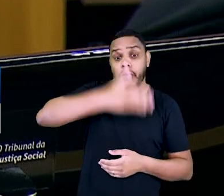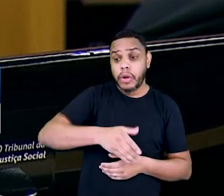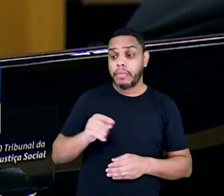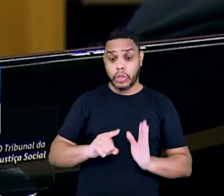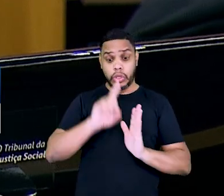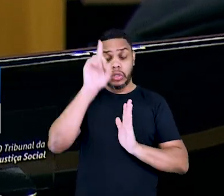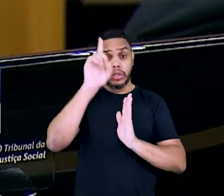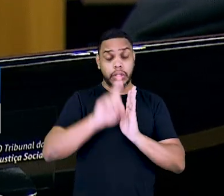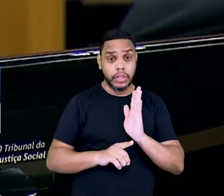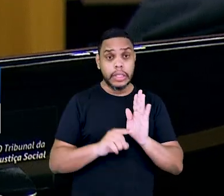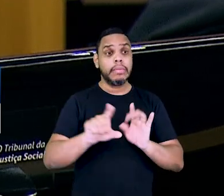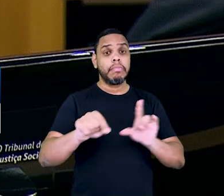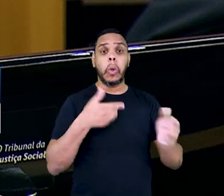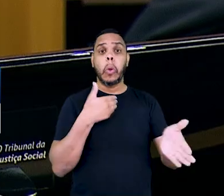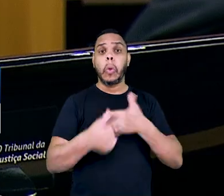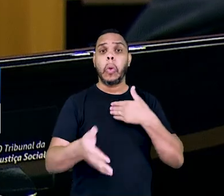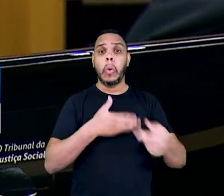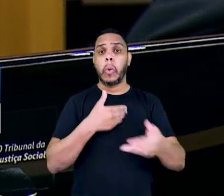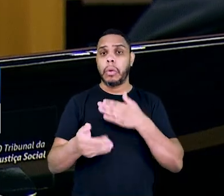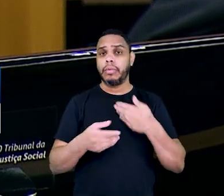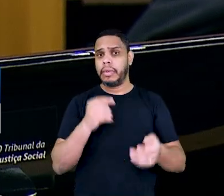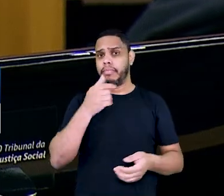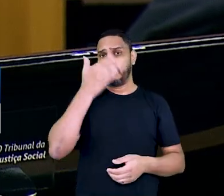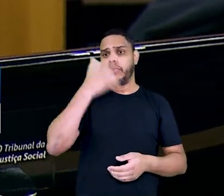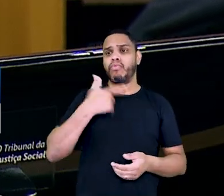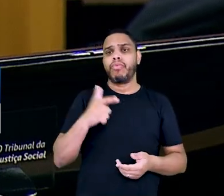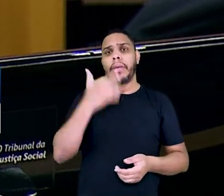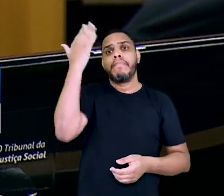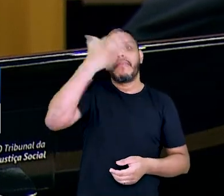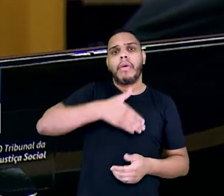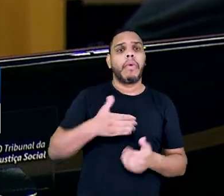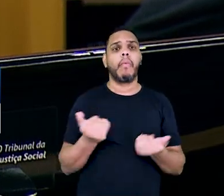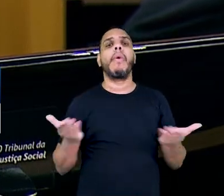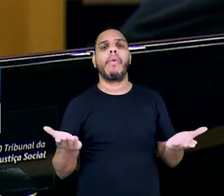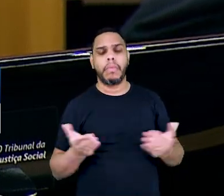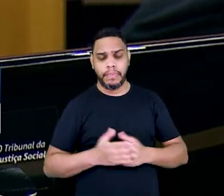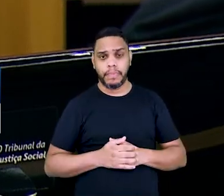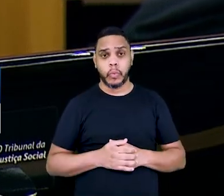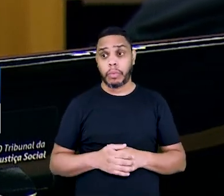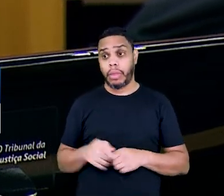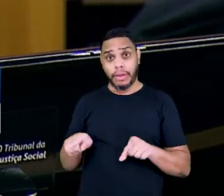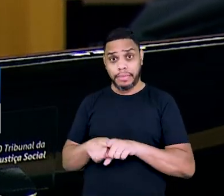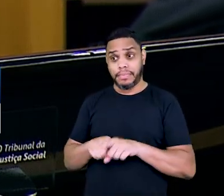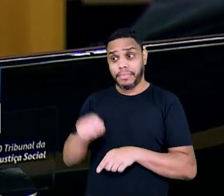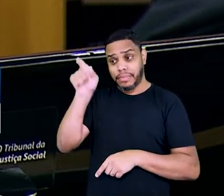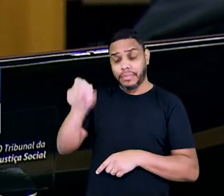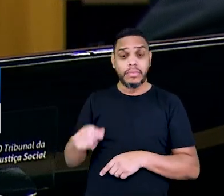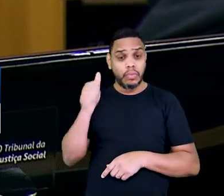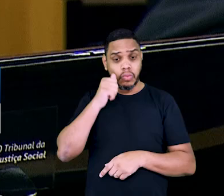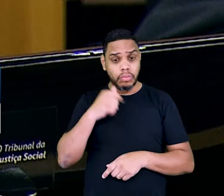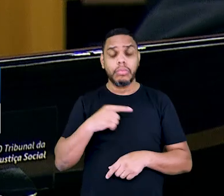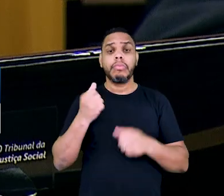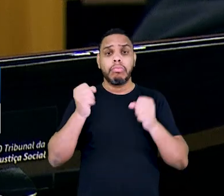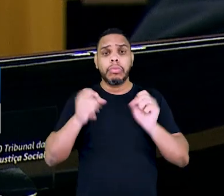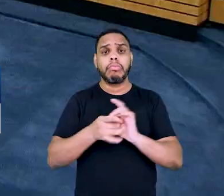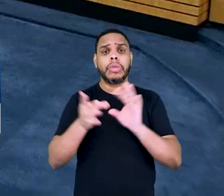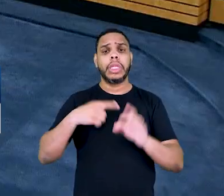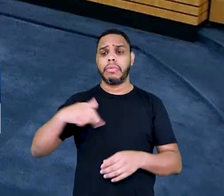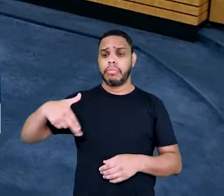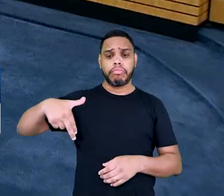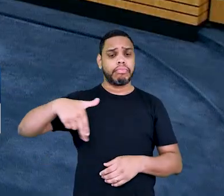direito de escolher livremente a instituição. Além disso, a beneficiária não tem impedimento de